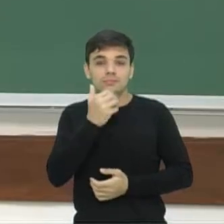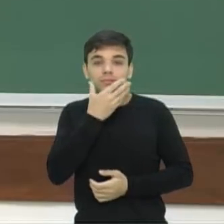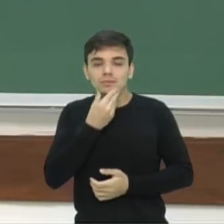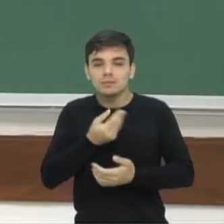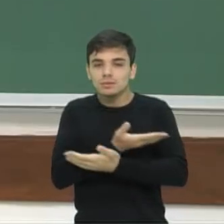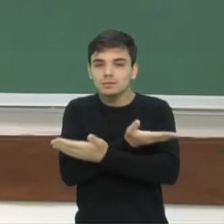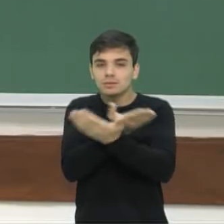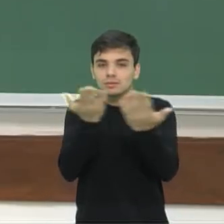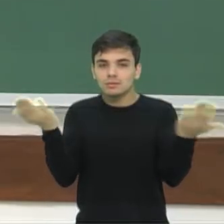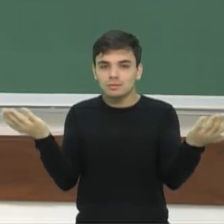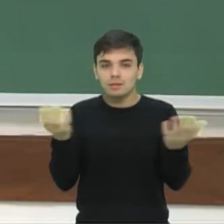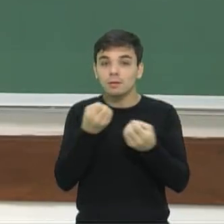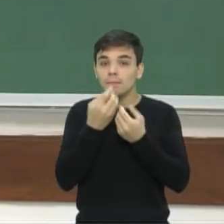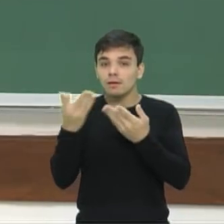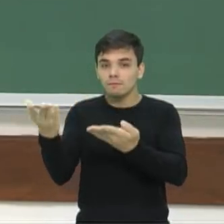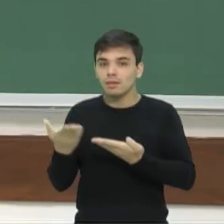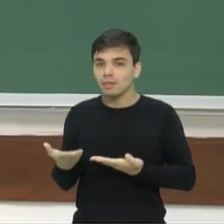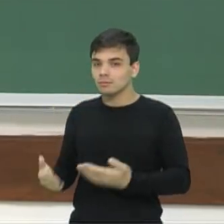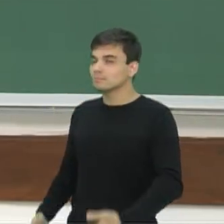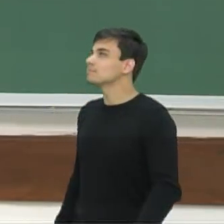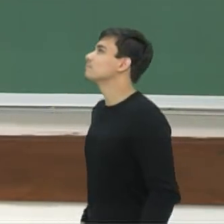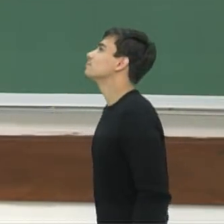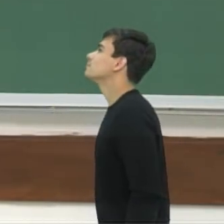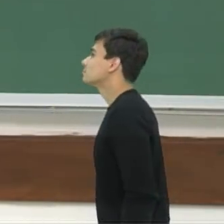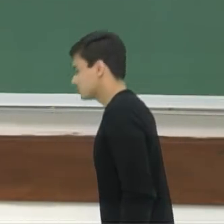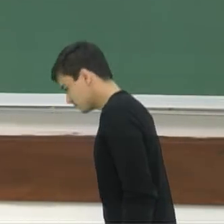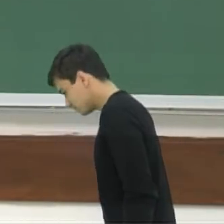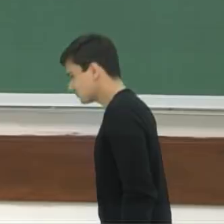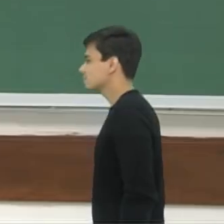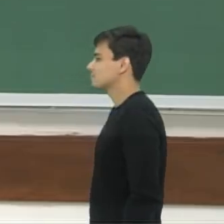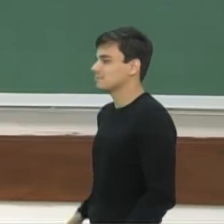Senhoras e senhores, bem-vindos!